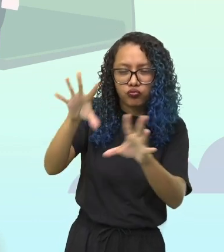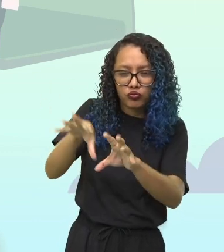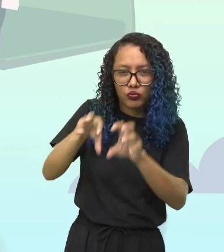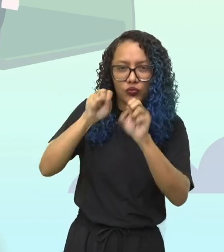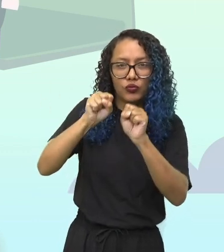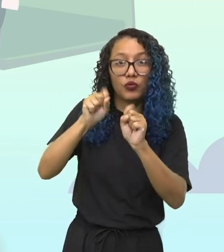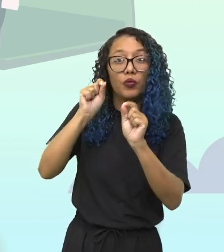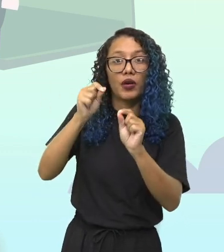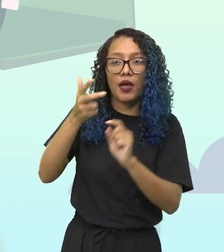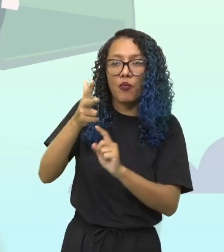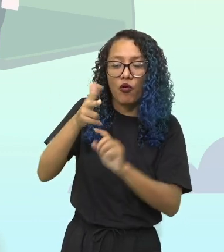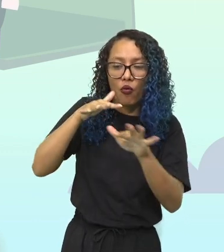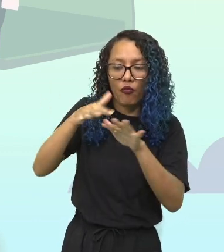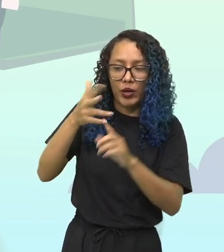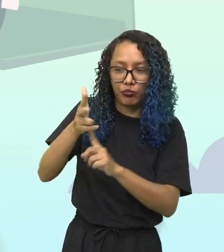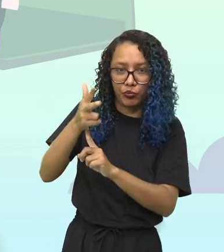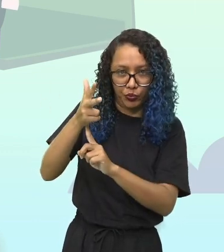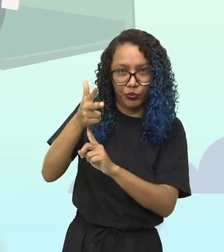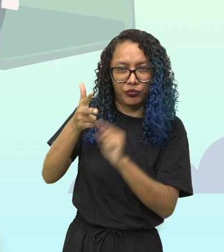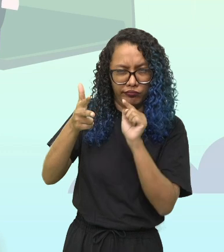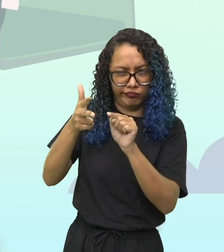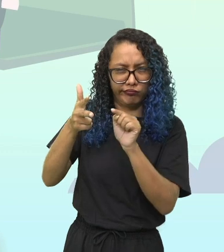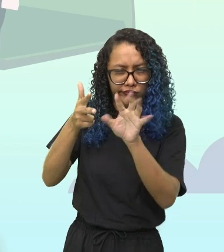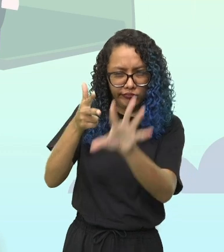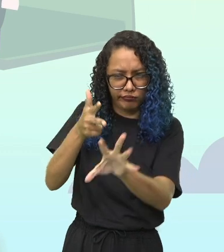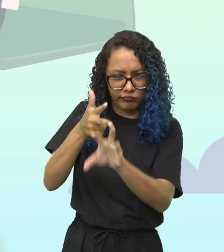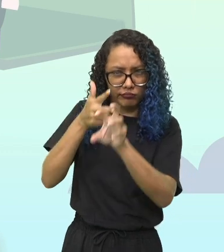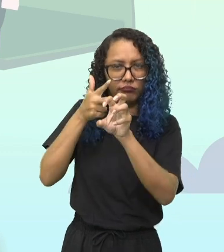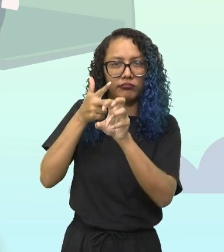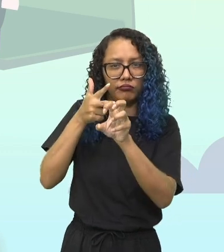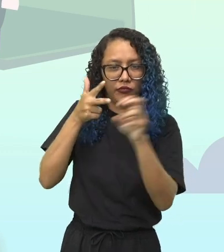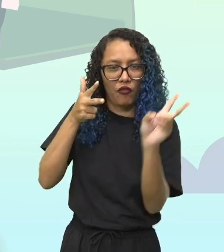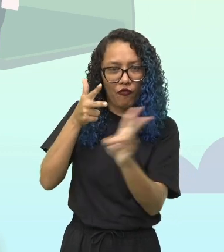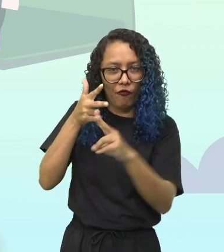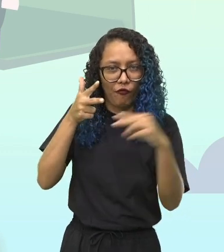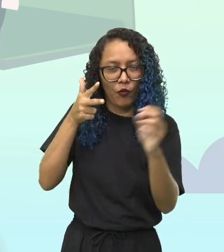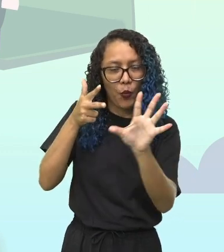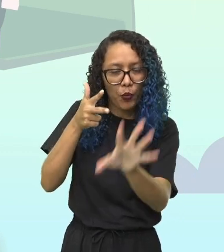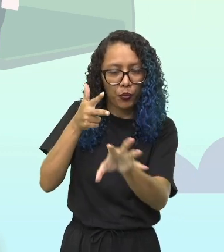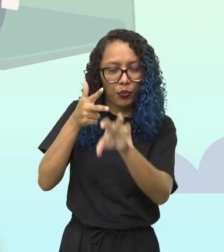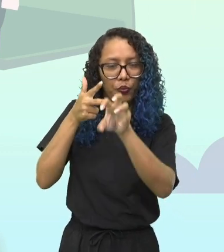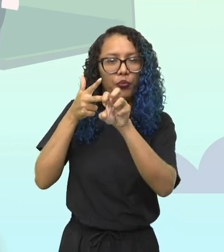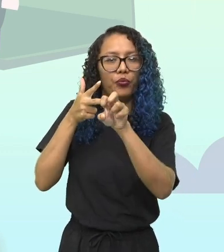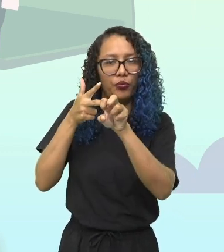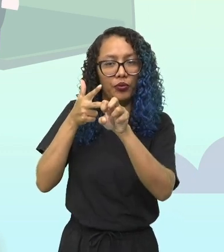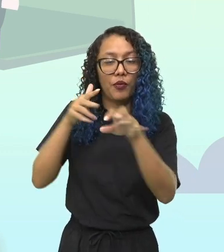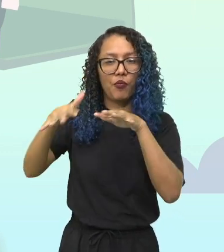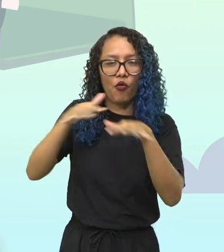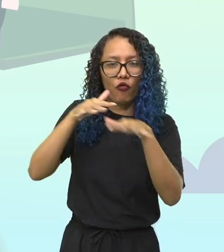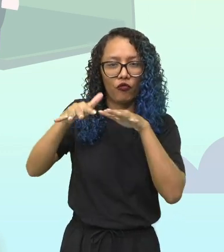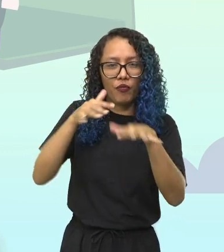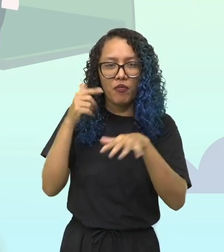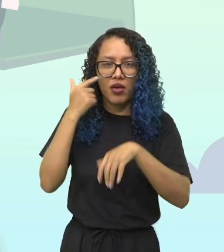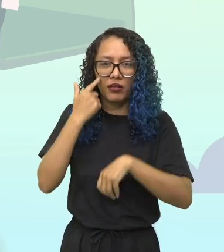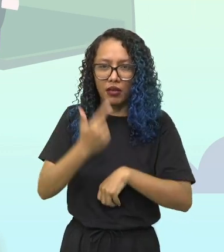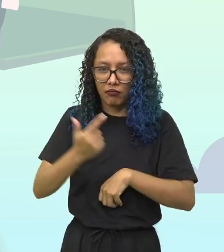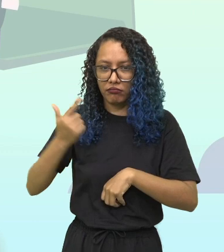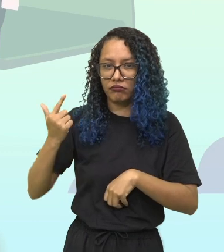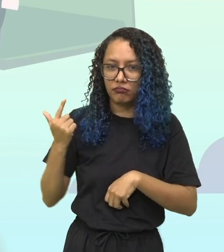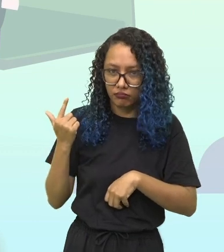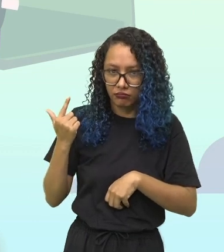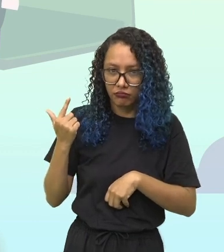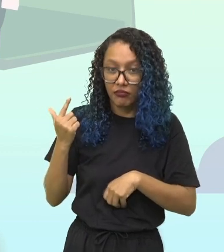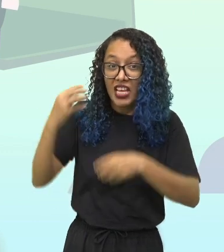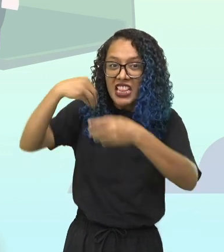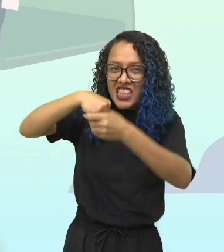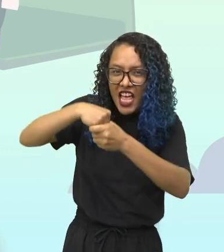movimentar também o eixo principal, passando pelo multiplicador, que é um outro equipamento aí que faz parte